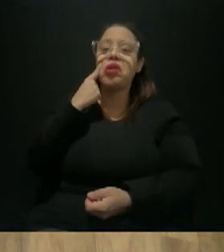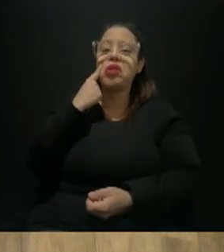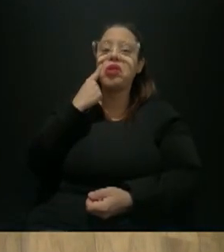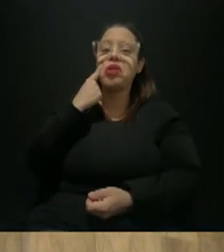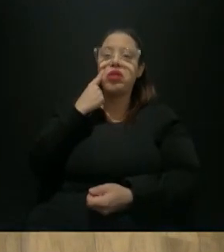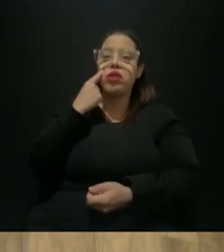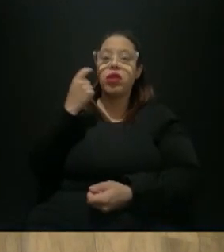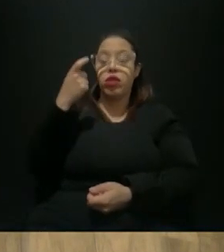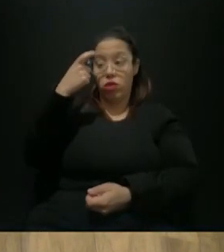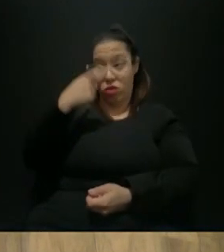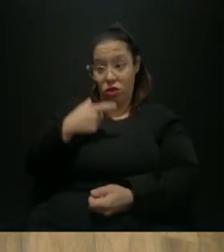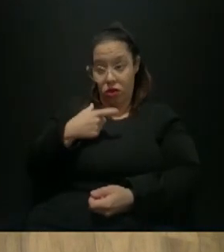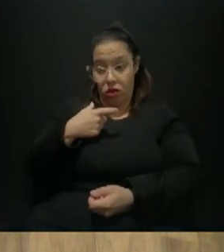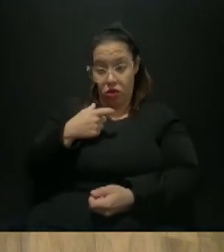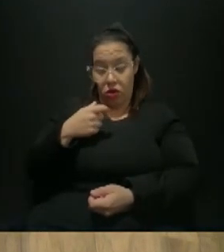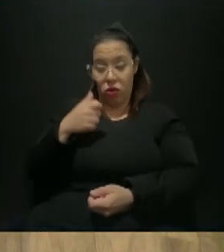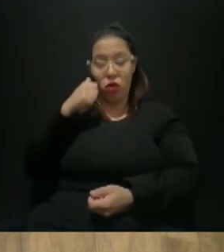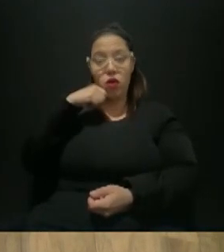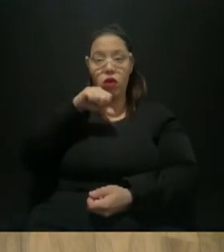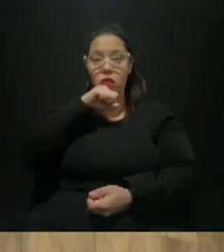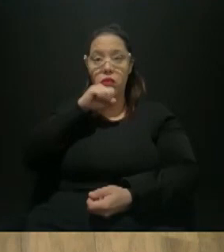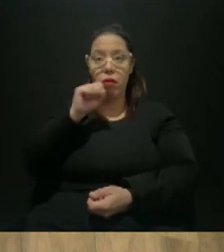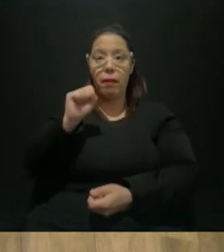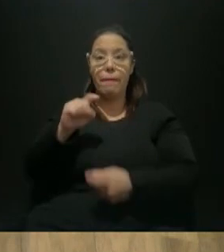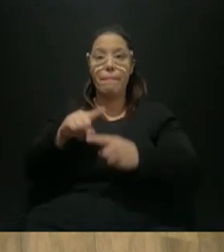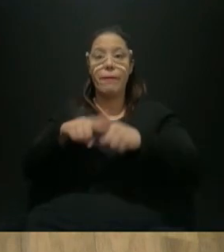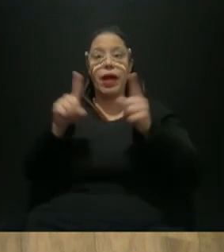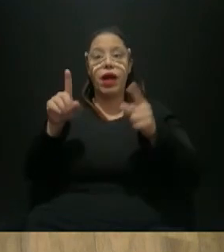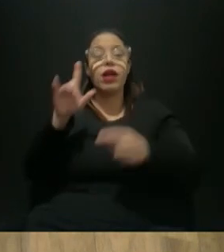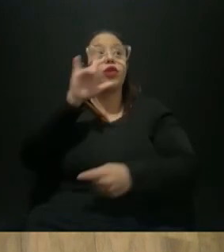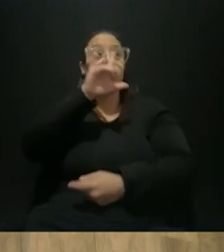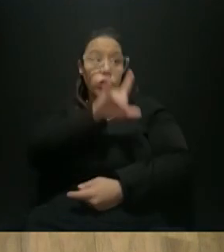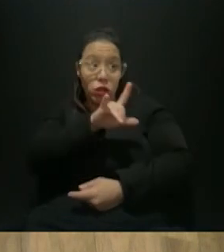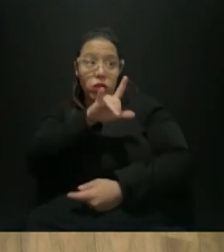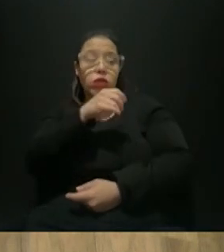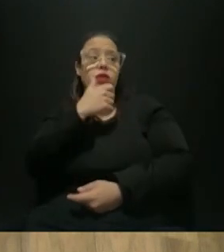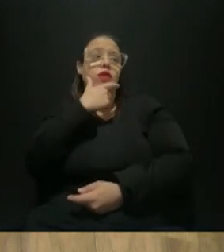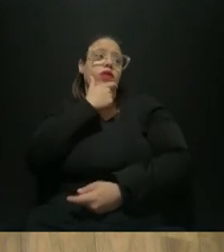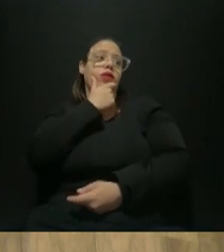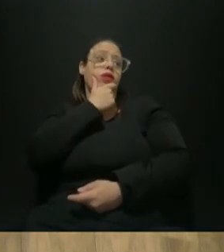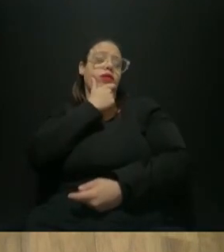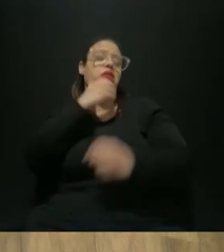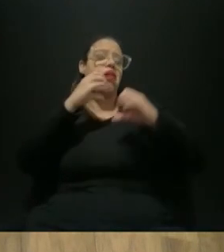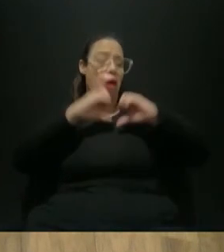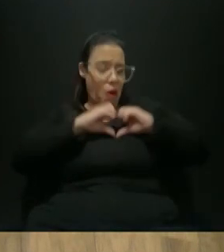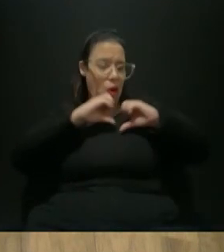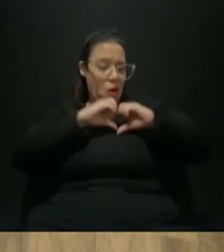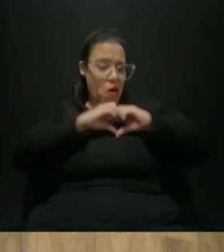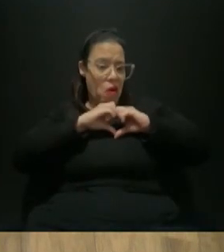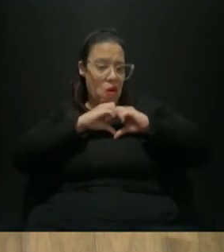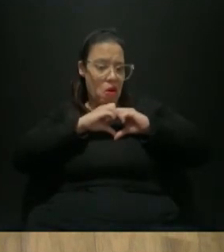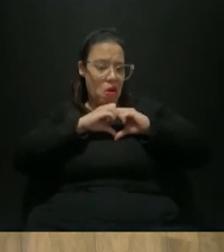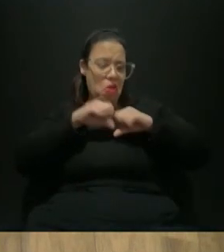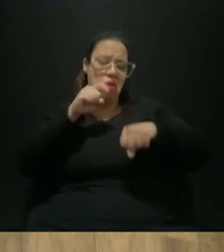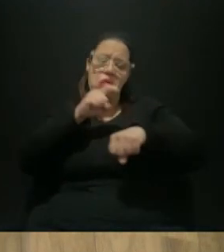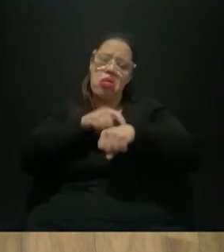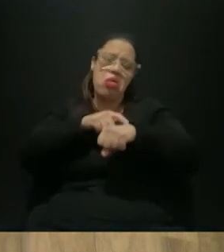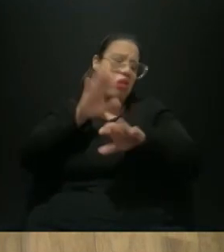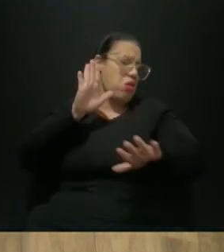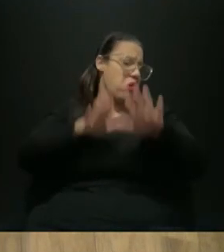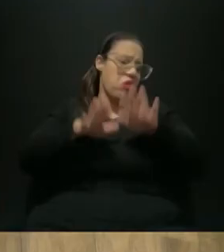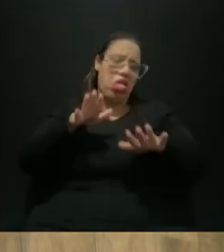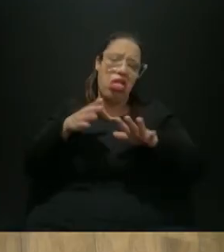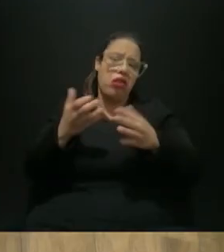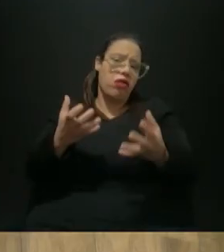mãe provisória, mas eu te amo. Ela entende. Que esse amor é um entende. amor que independe do tempo Ela em que entende. essa família vai ficar com a criança. Ela